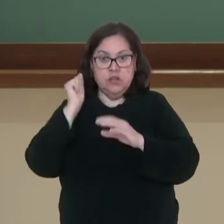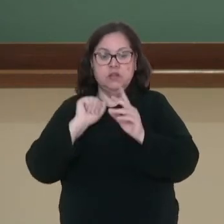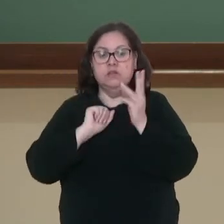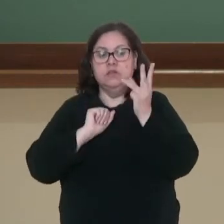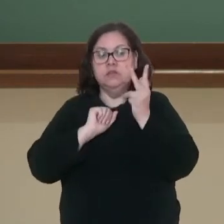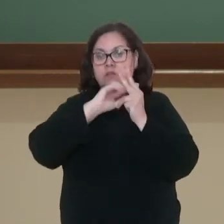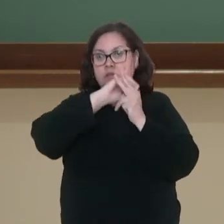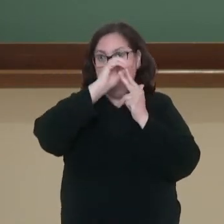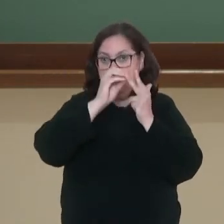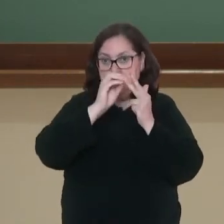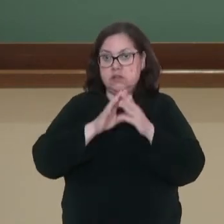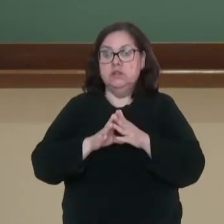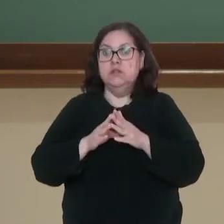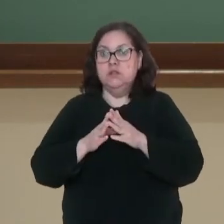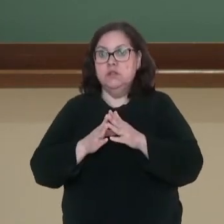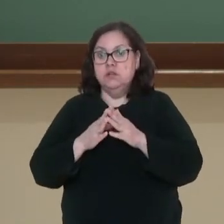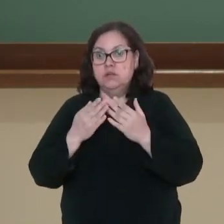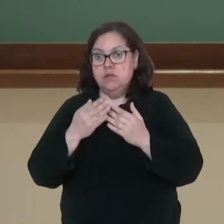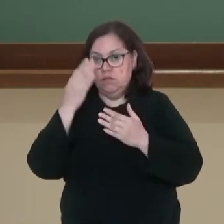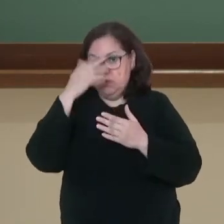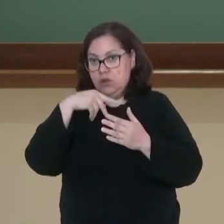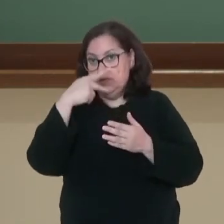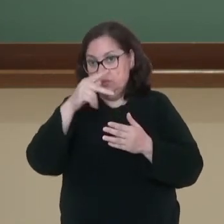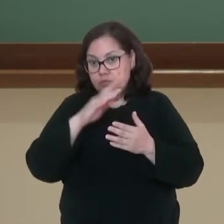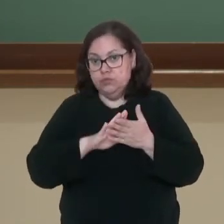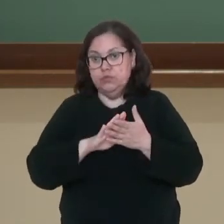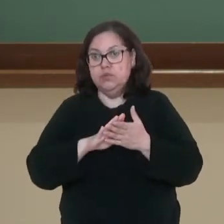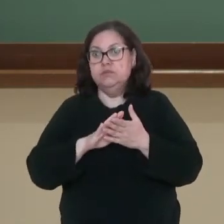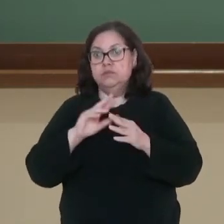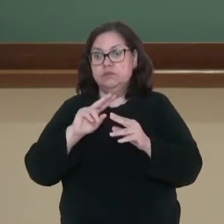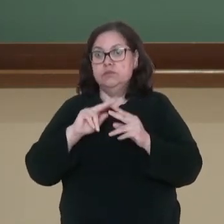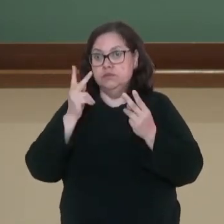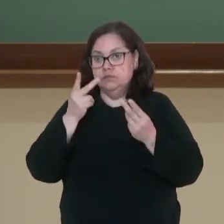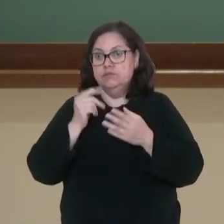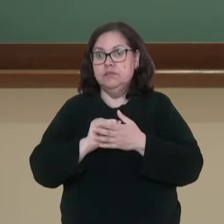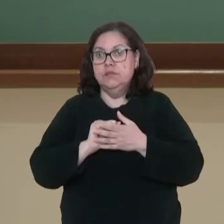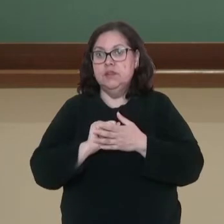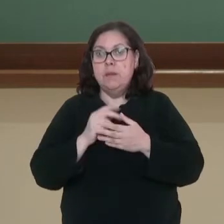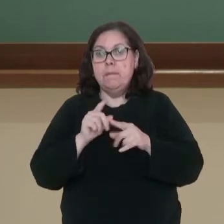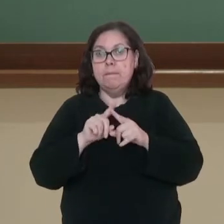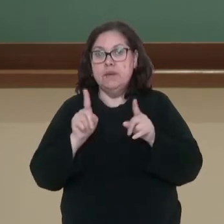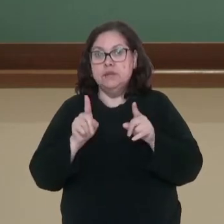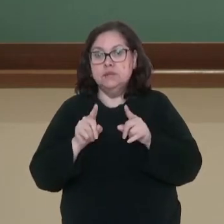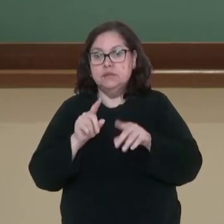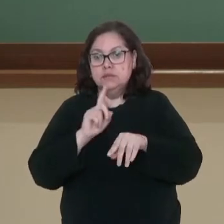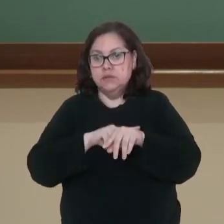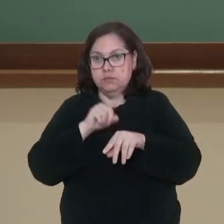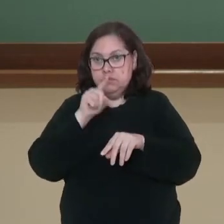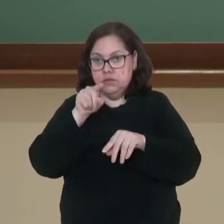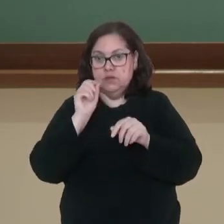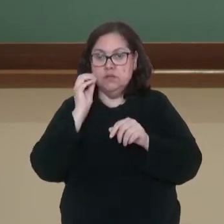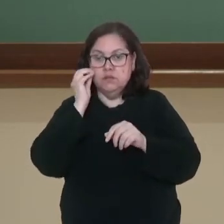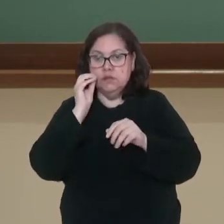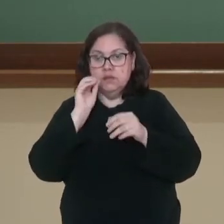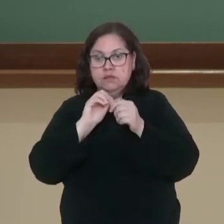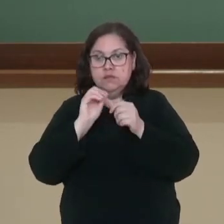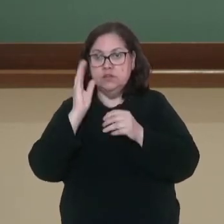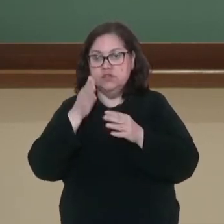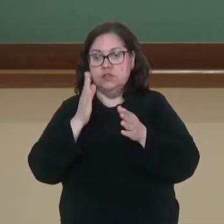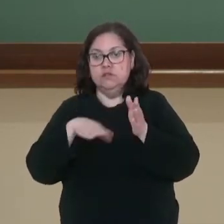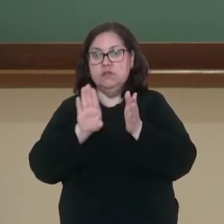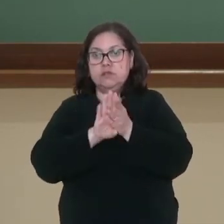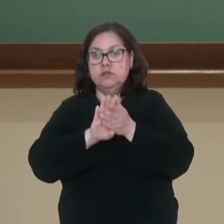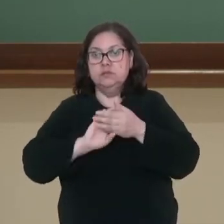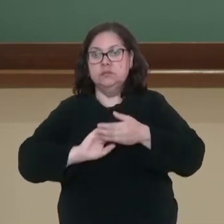Enem, cai provavelmente na tua prova de genética, tá? Mas vou dar aquele tempinho para vocês tentarem fazer, a gente já